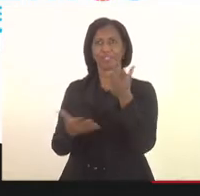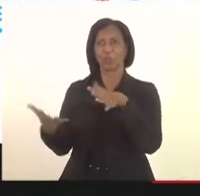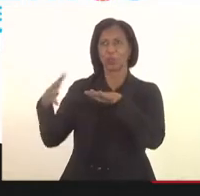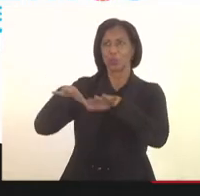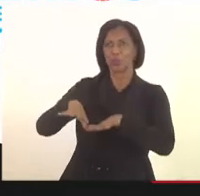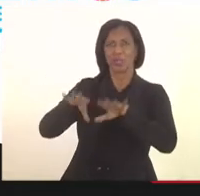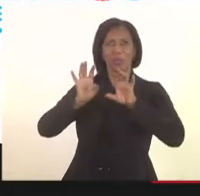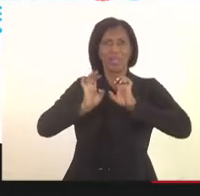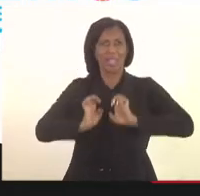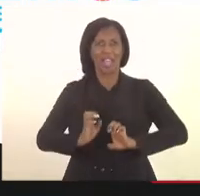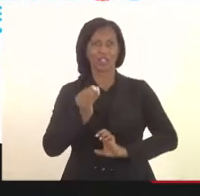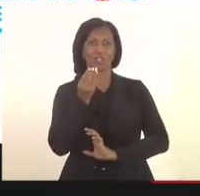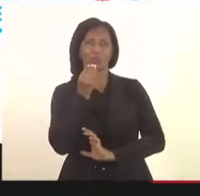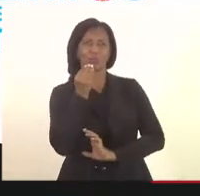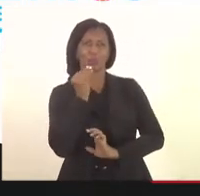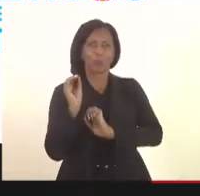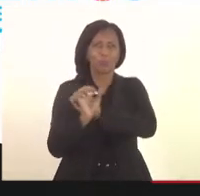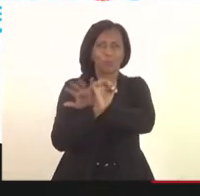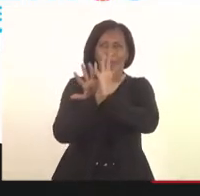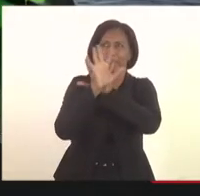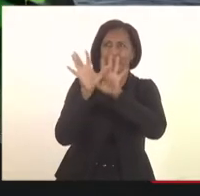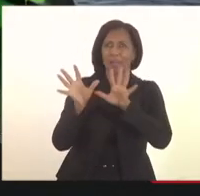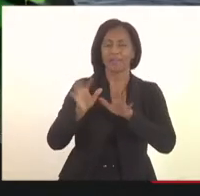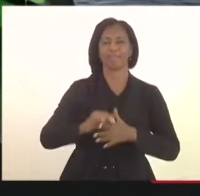ética e transparência.